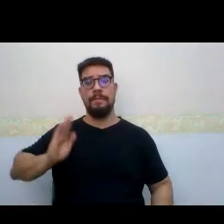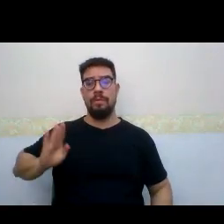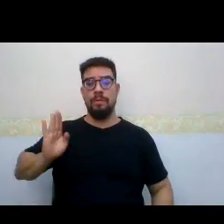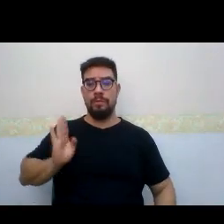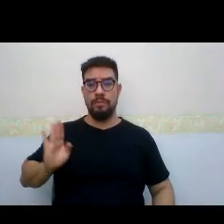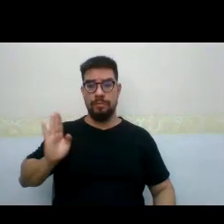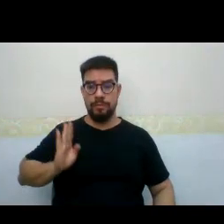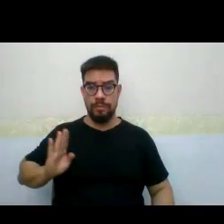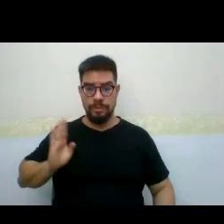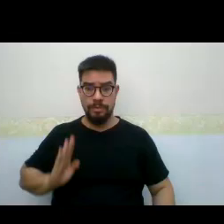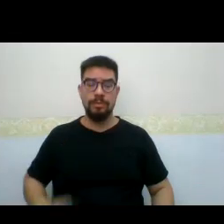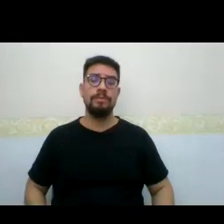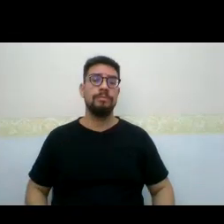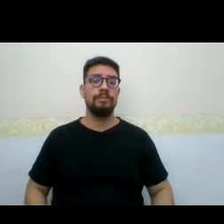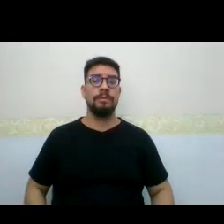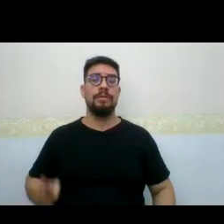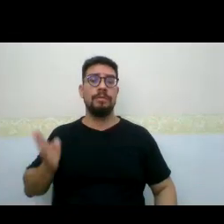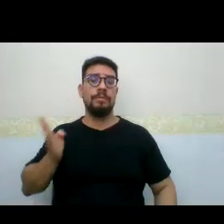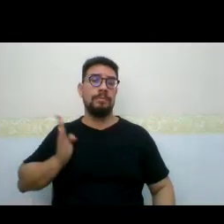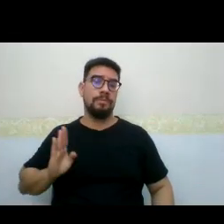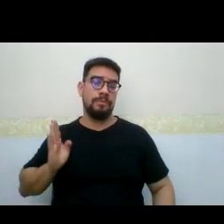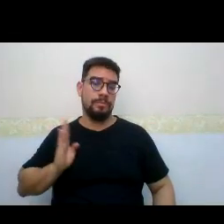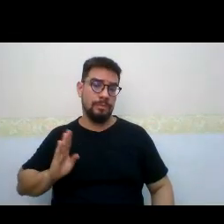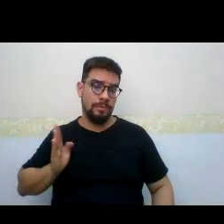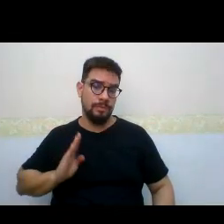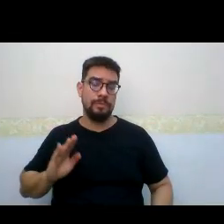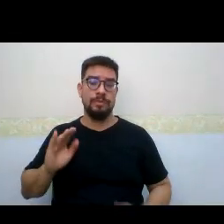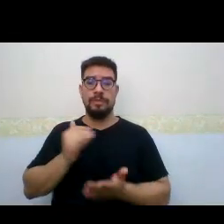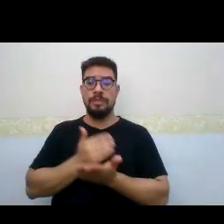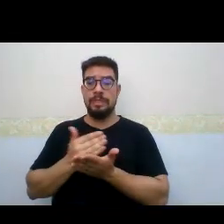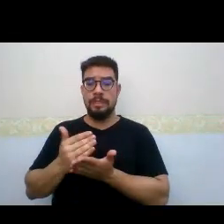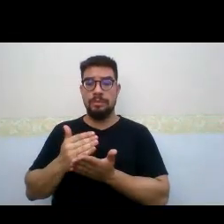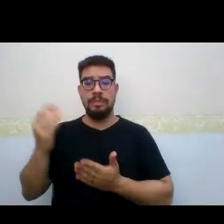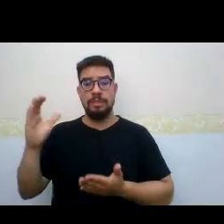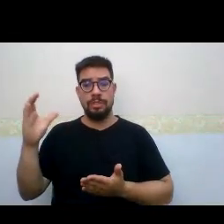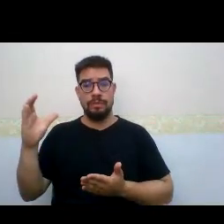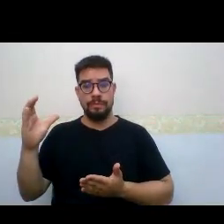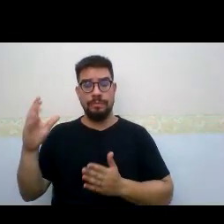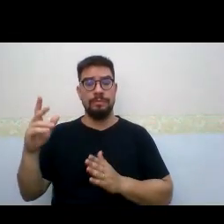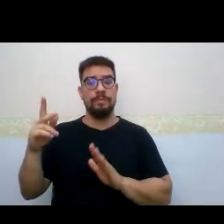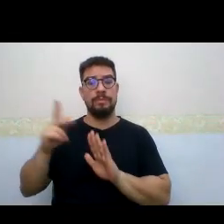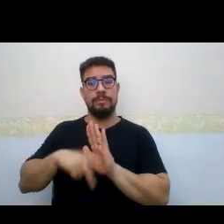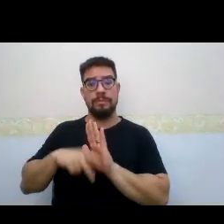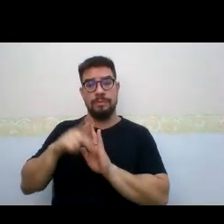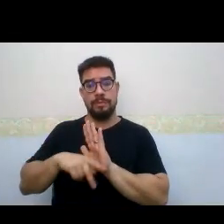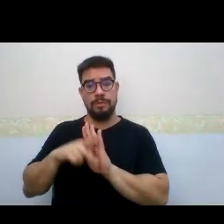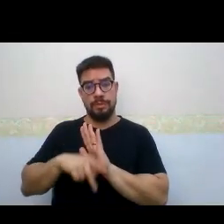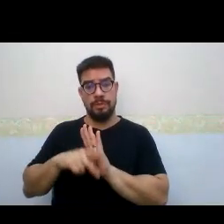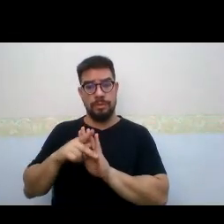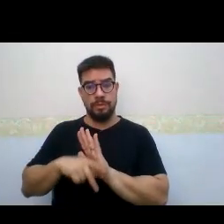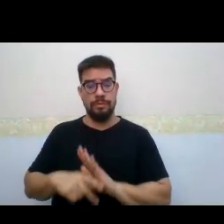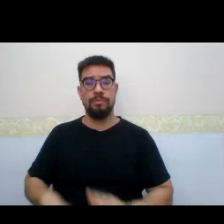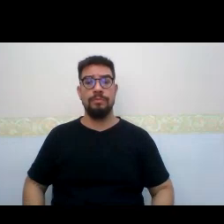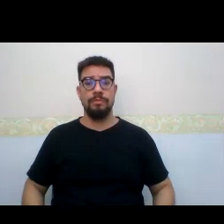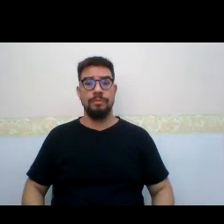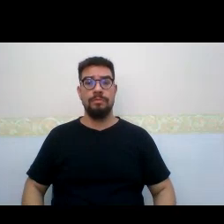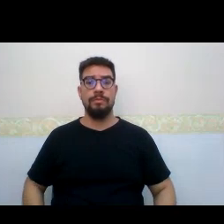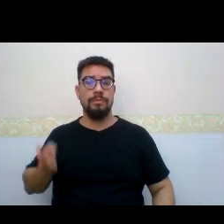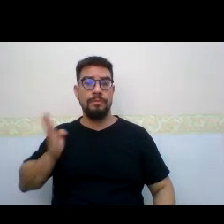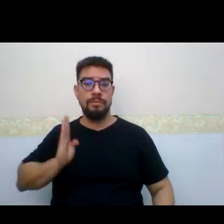bolsista de iniciação científica para o projeto que a professora Dora está realizando. O bolsista